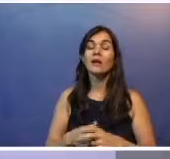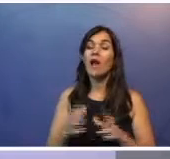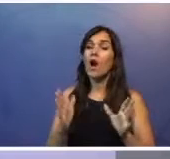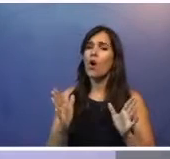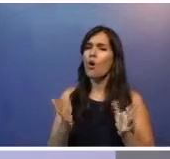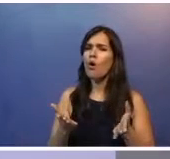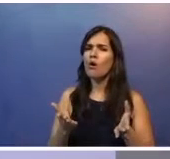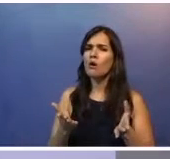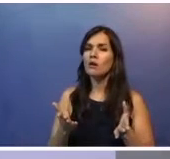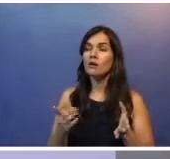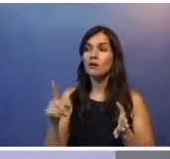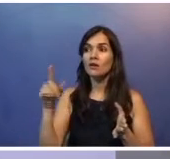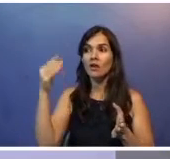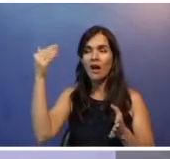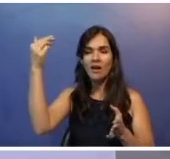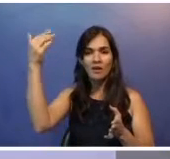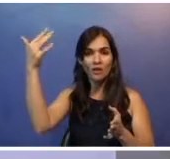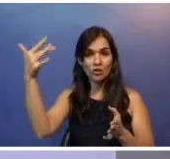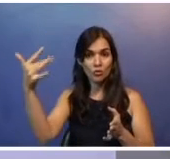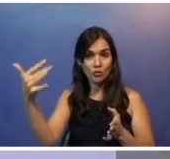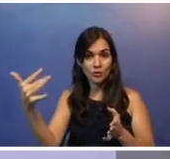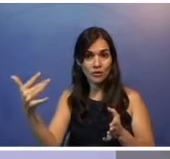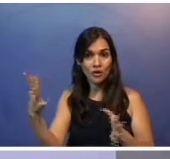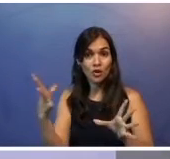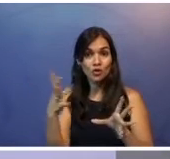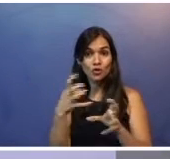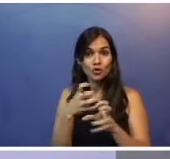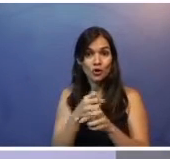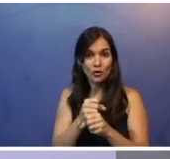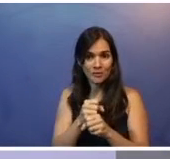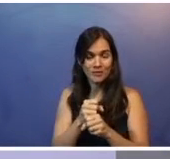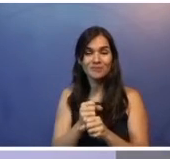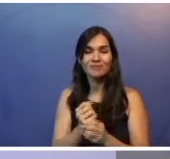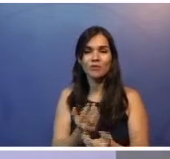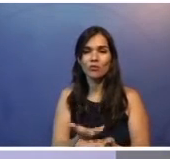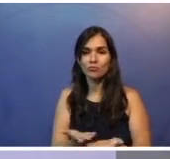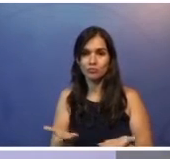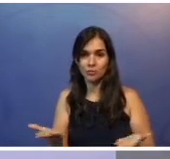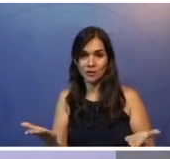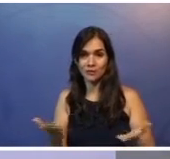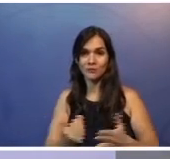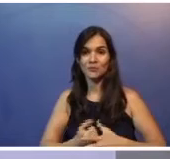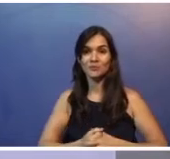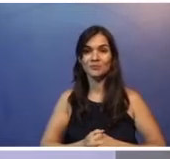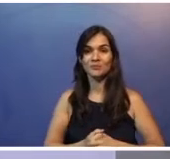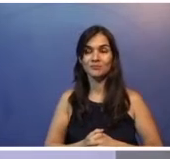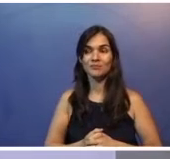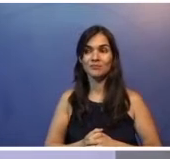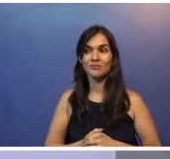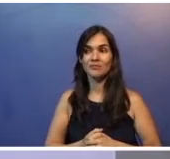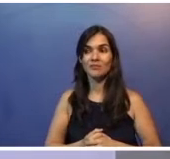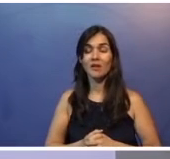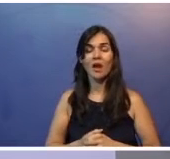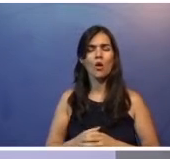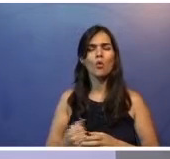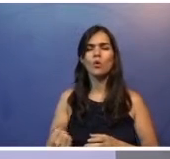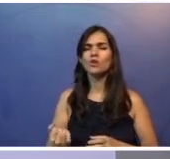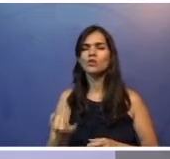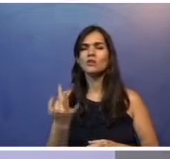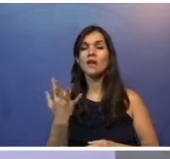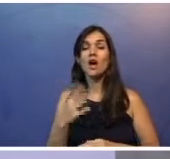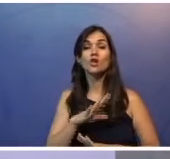tomar aqui para ver a quantidade total que é 20 + 18 + 9 + 3 que a quantidade total